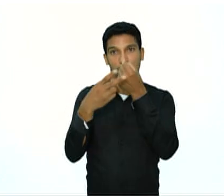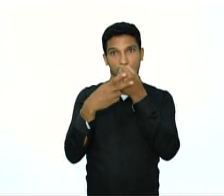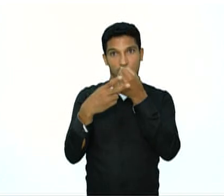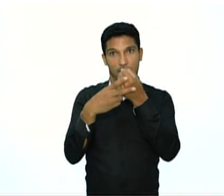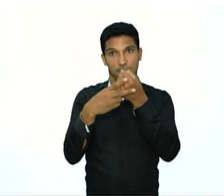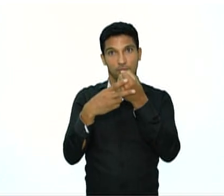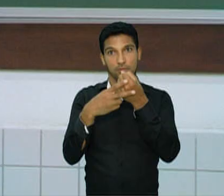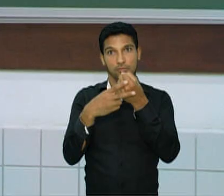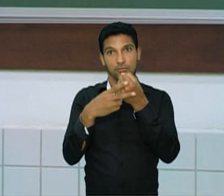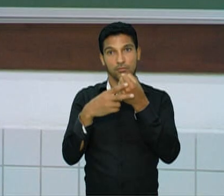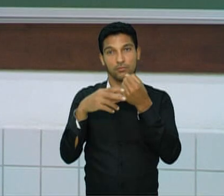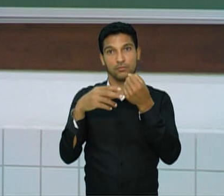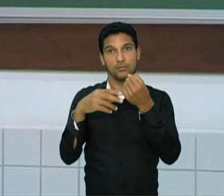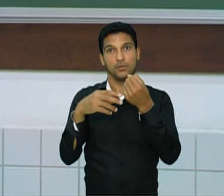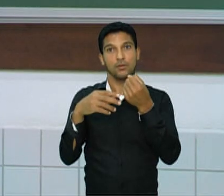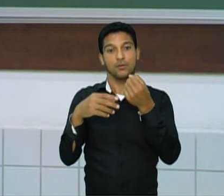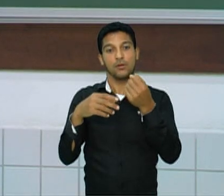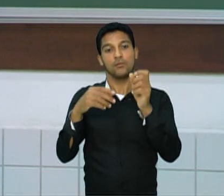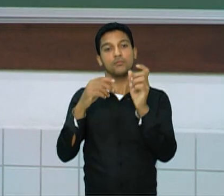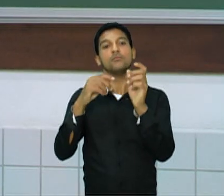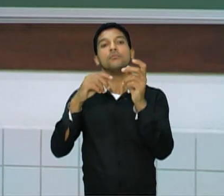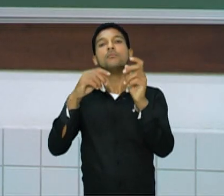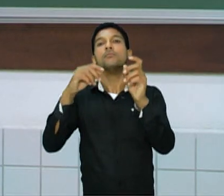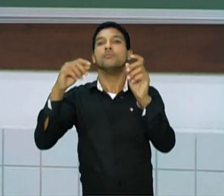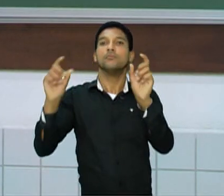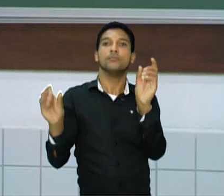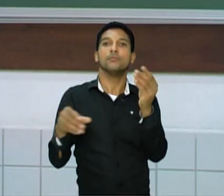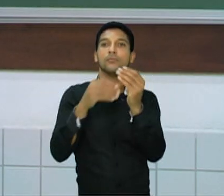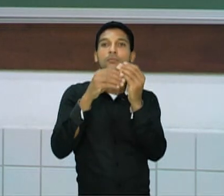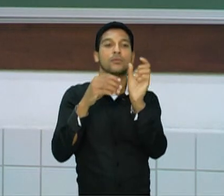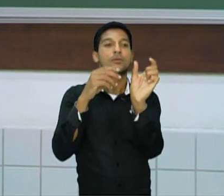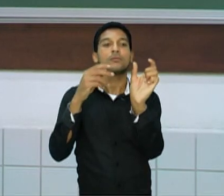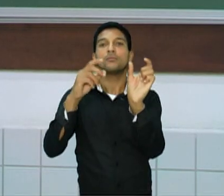uma oração substantiva predicativa.